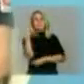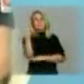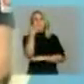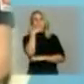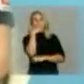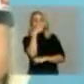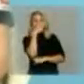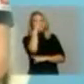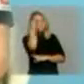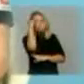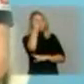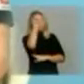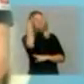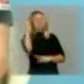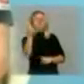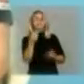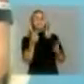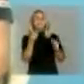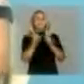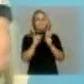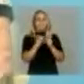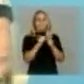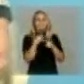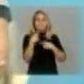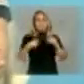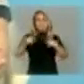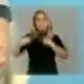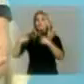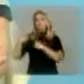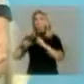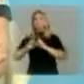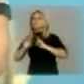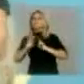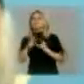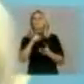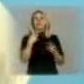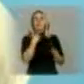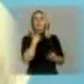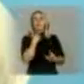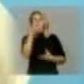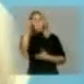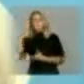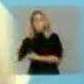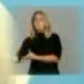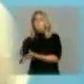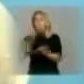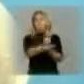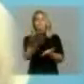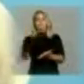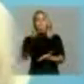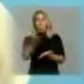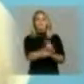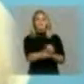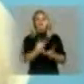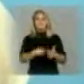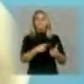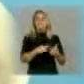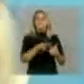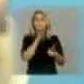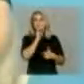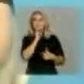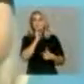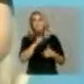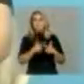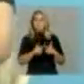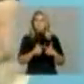uma discussão do que vai ser feito naquela unidade e que não seja só apenas um depósito de pessoas, que estão pegando o pessoal da saúde mental do Pedro II